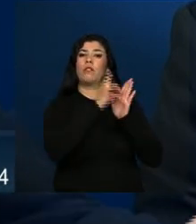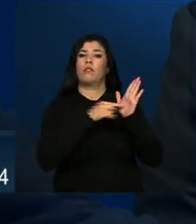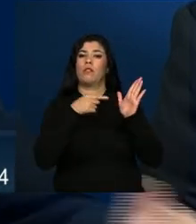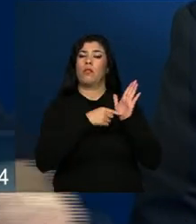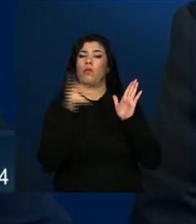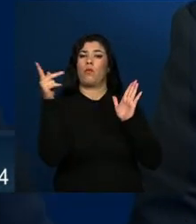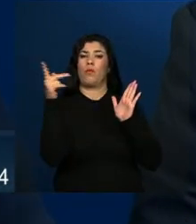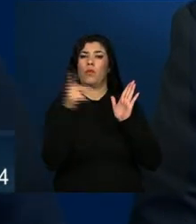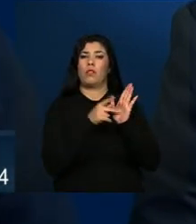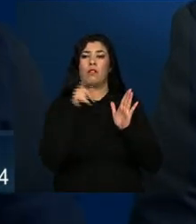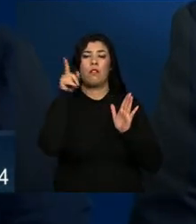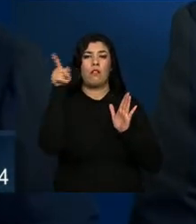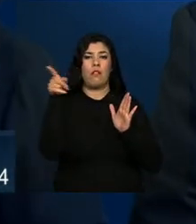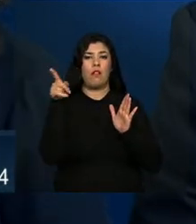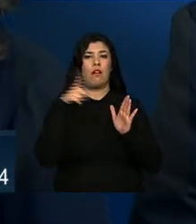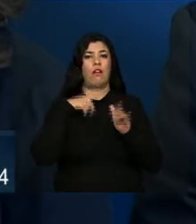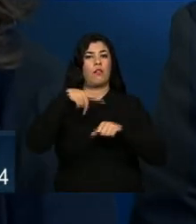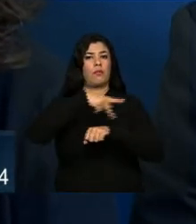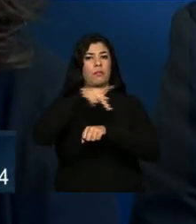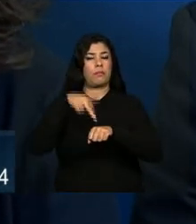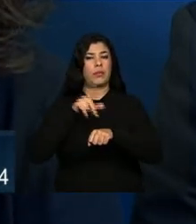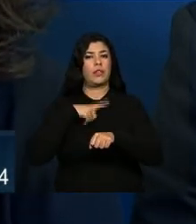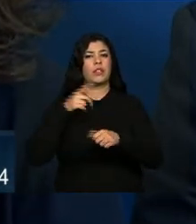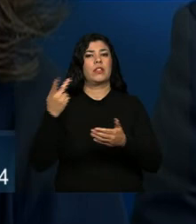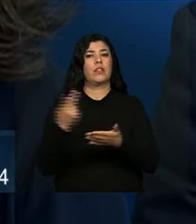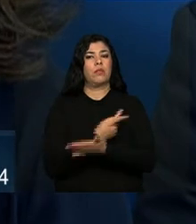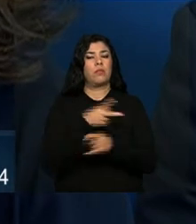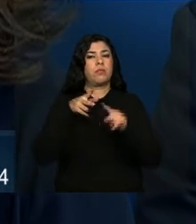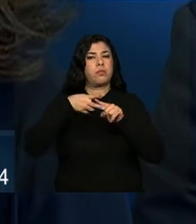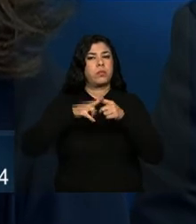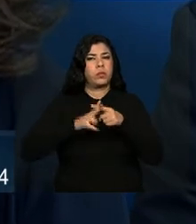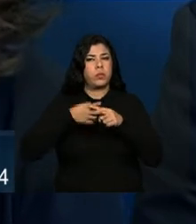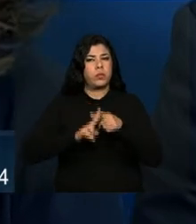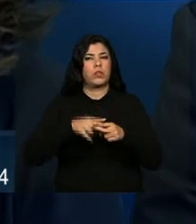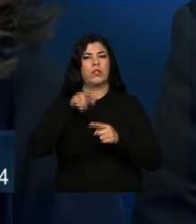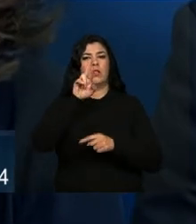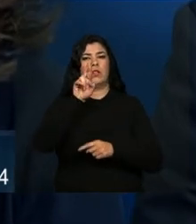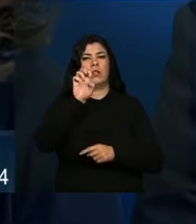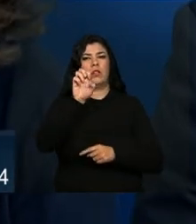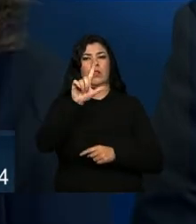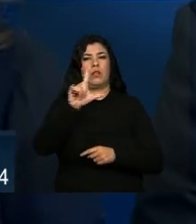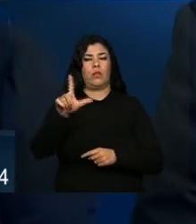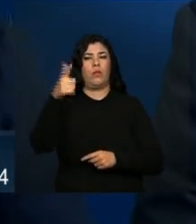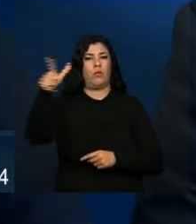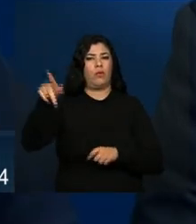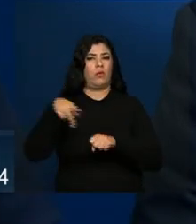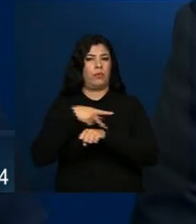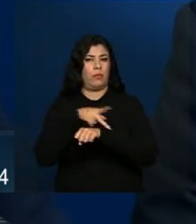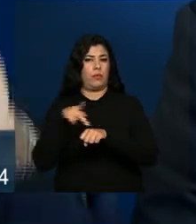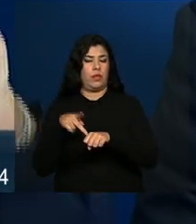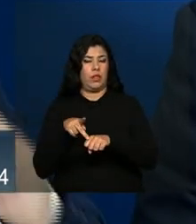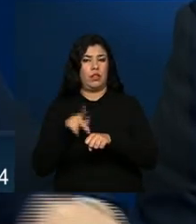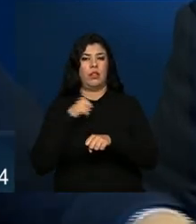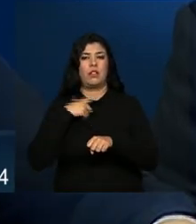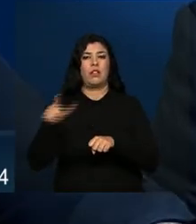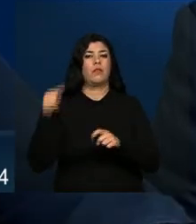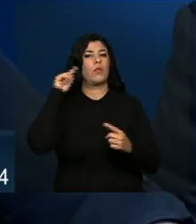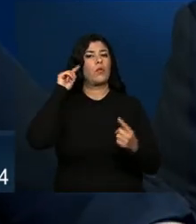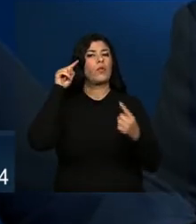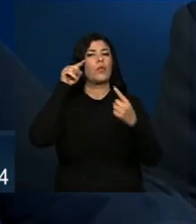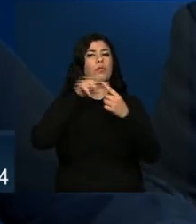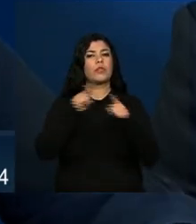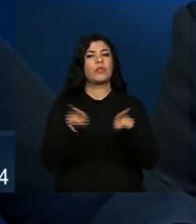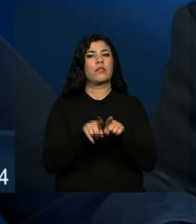aquele Recall não atingir o Brasil porque aqueles produtos objeto de Recall nos exterior não estão sendo